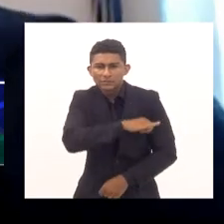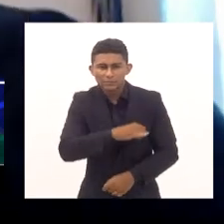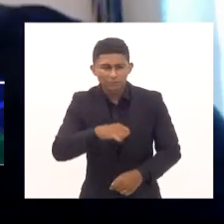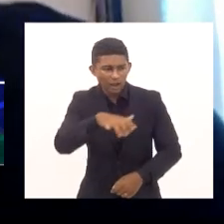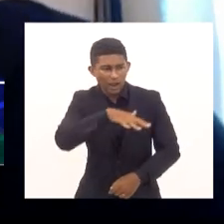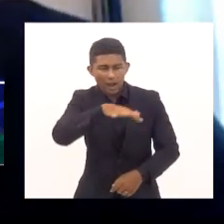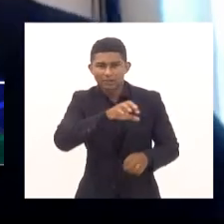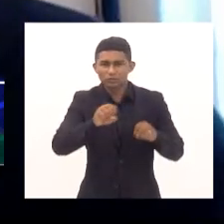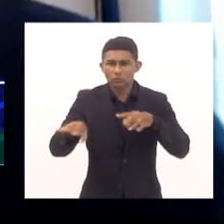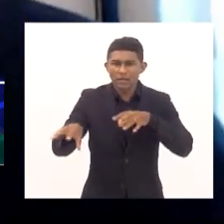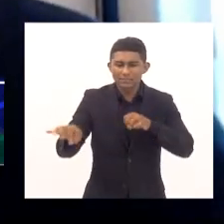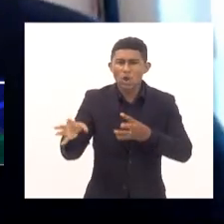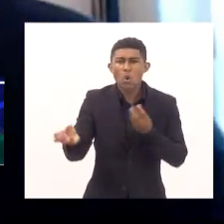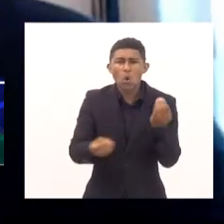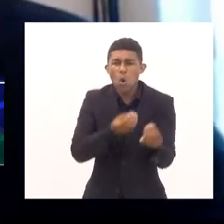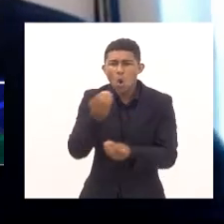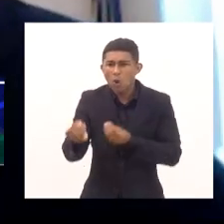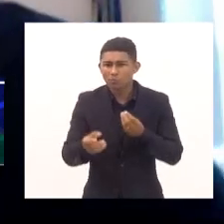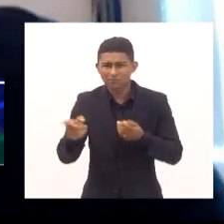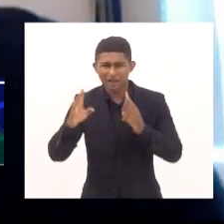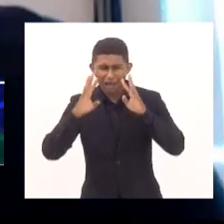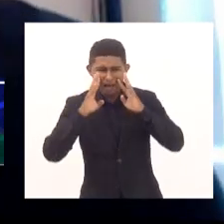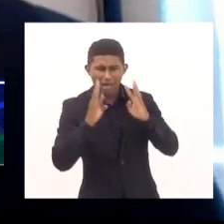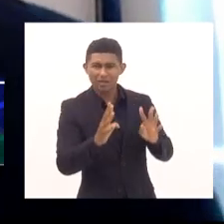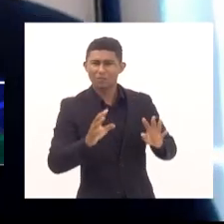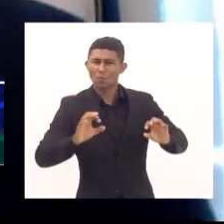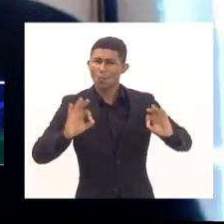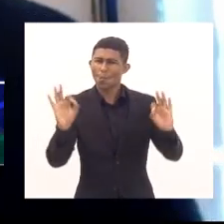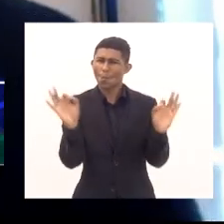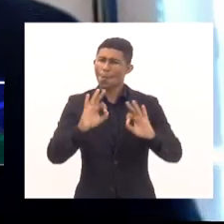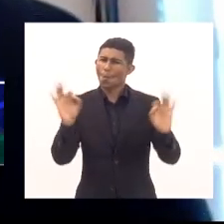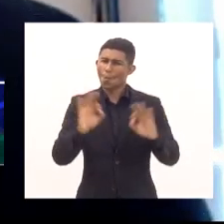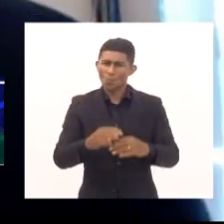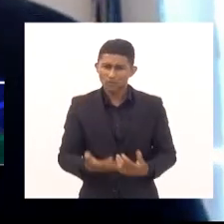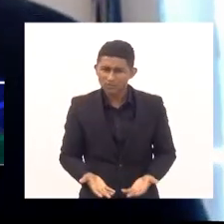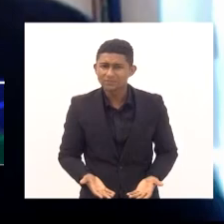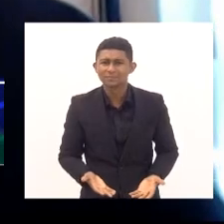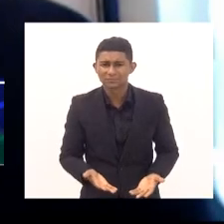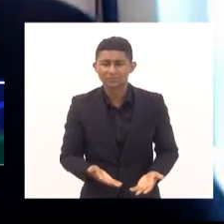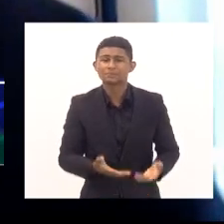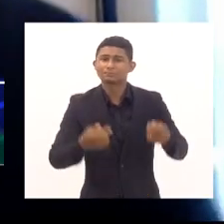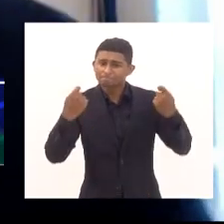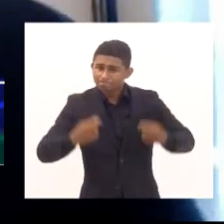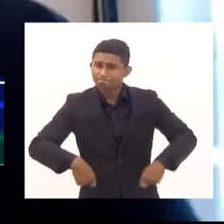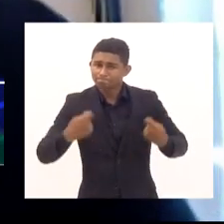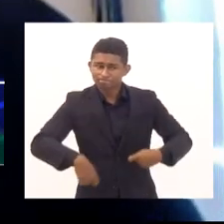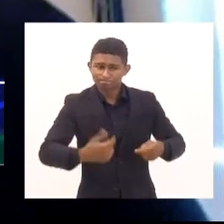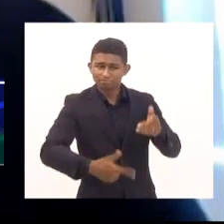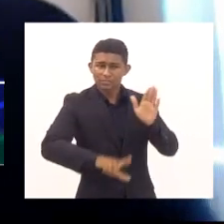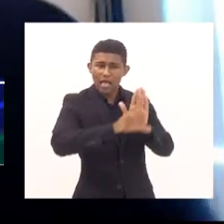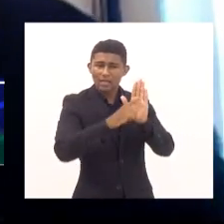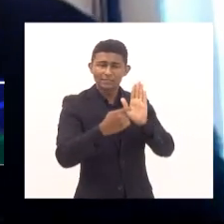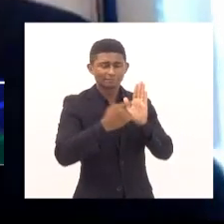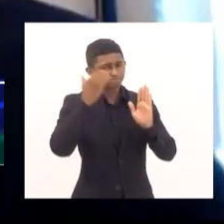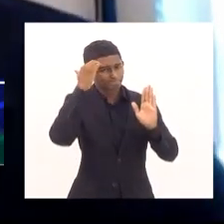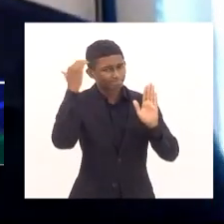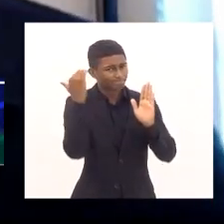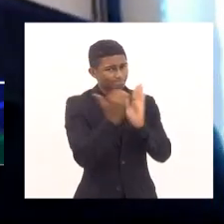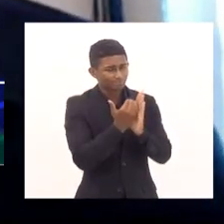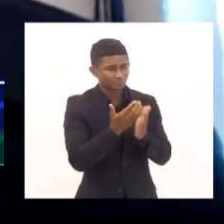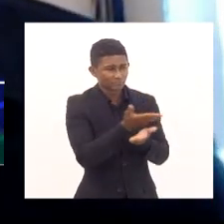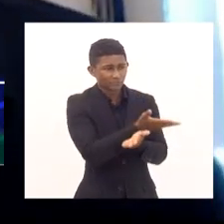absurdo. Não adianta fingir, não adianta florir. Se não se cumprir minimamente as leis em vigor que garantem direitos